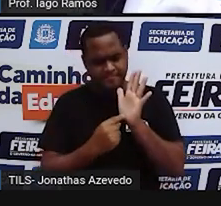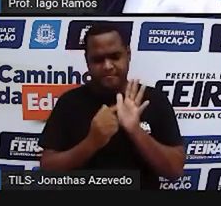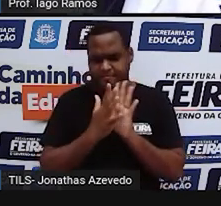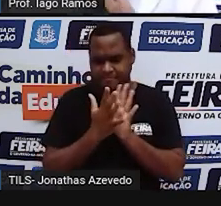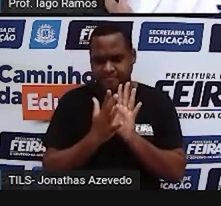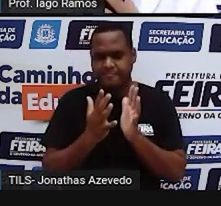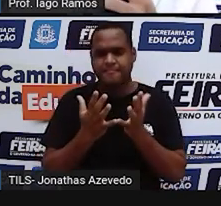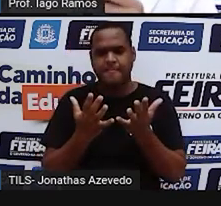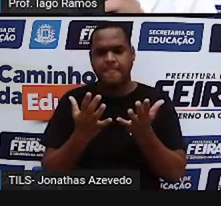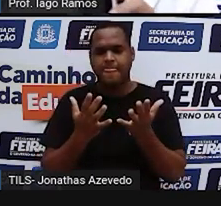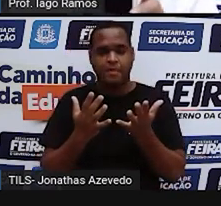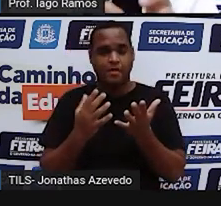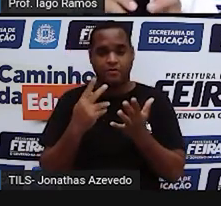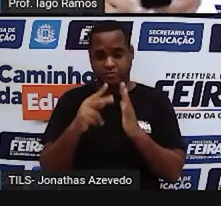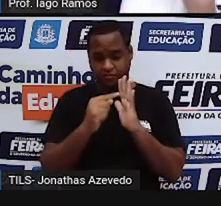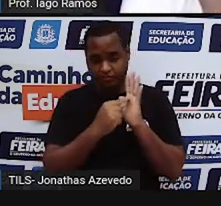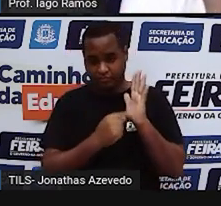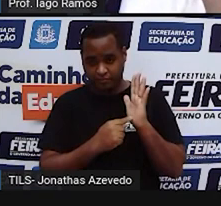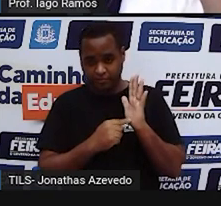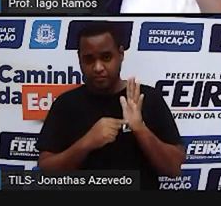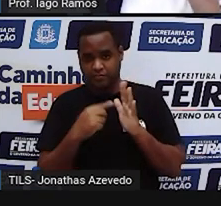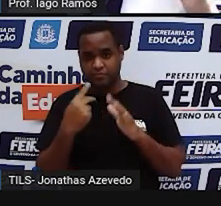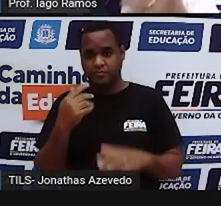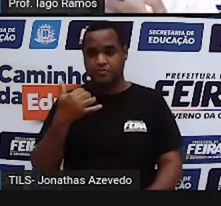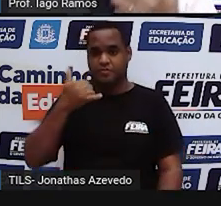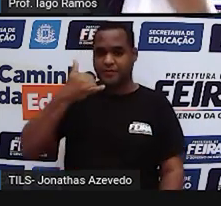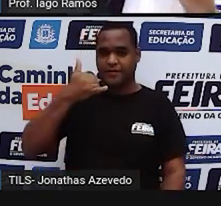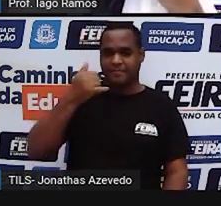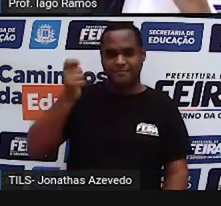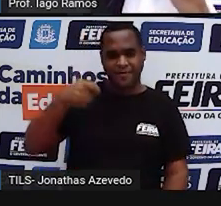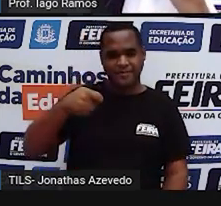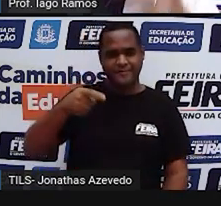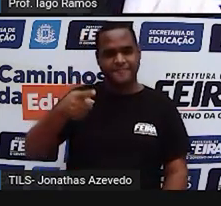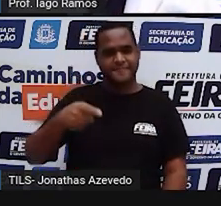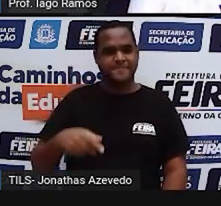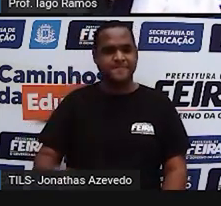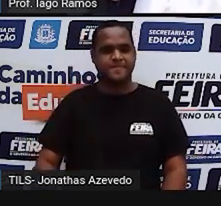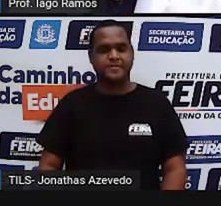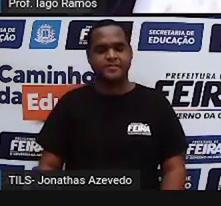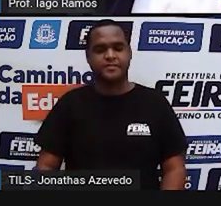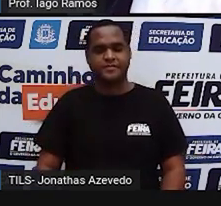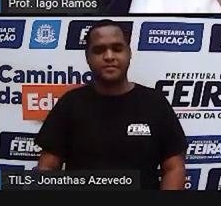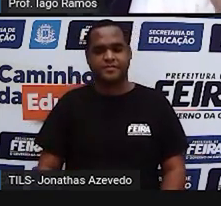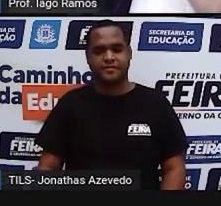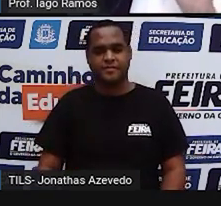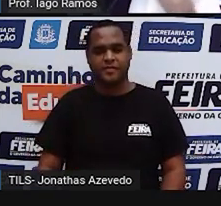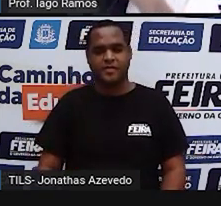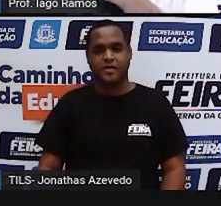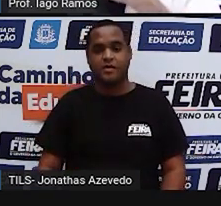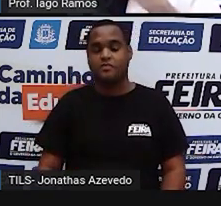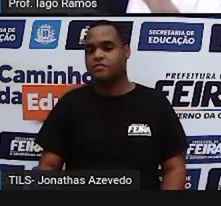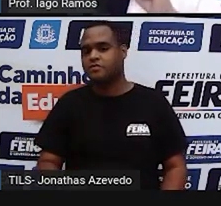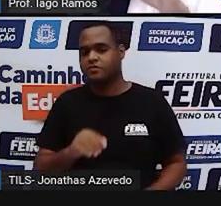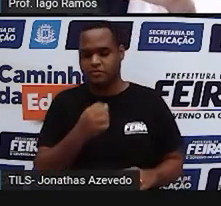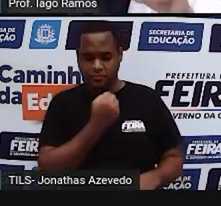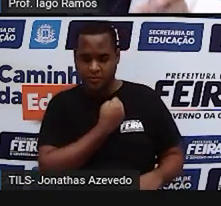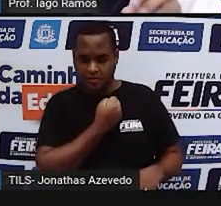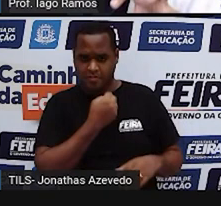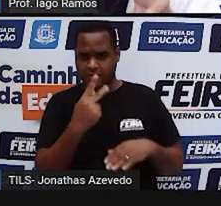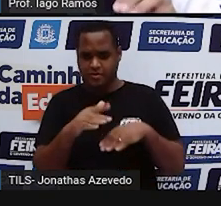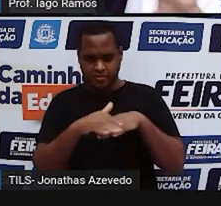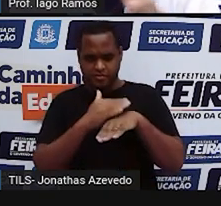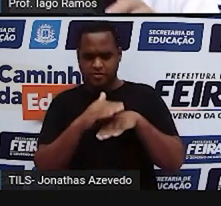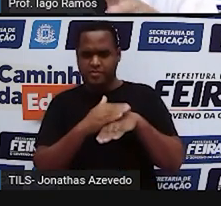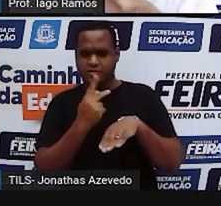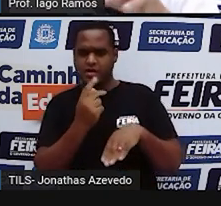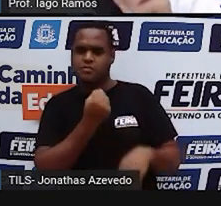pode ser a calculadora do celular tá voador do celular digita o número do